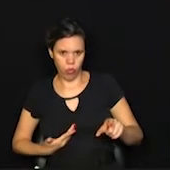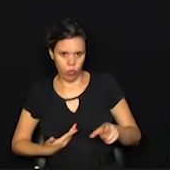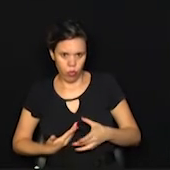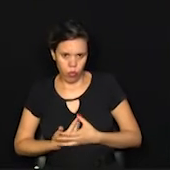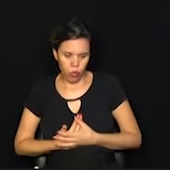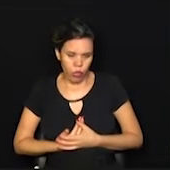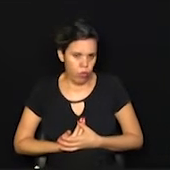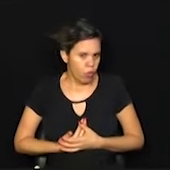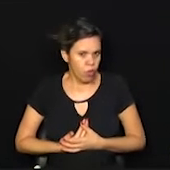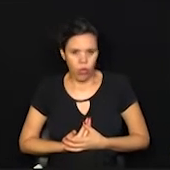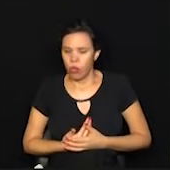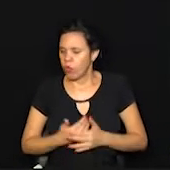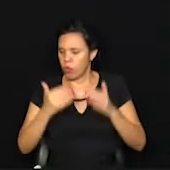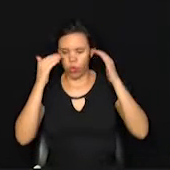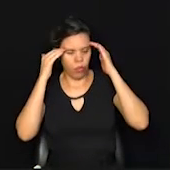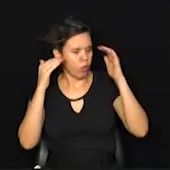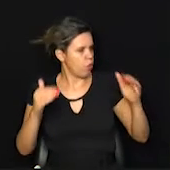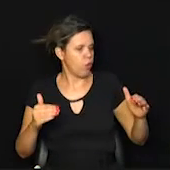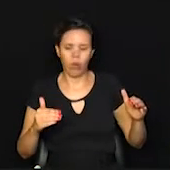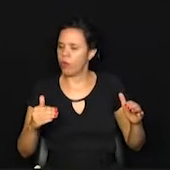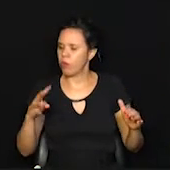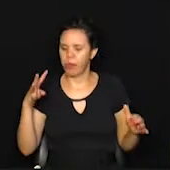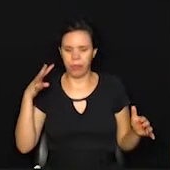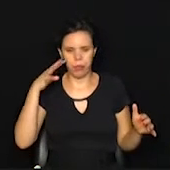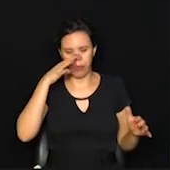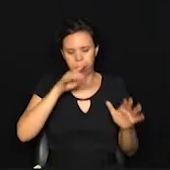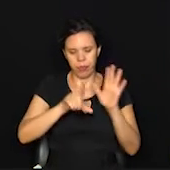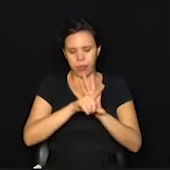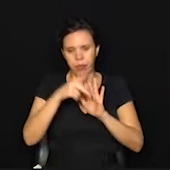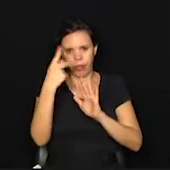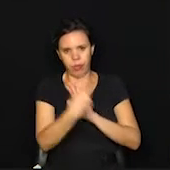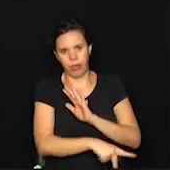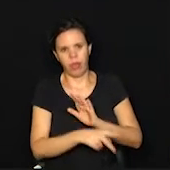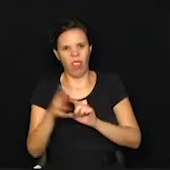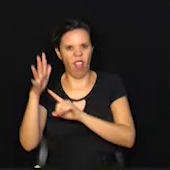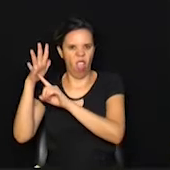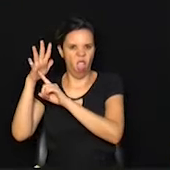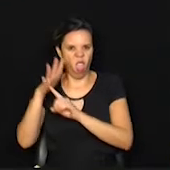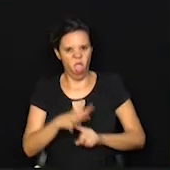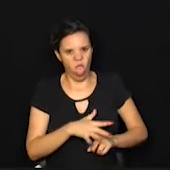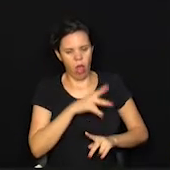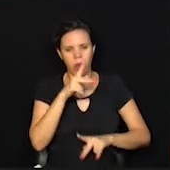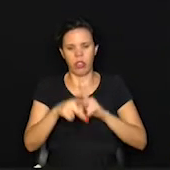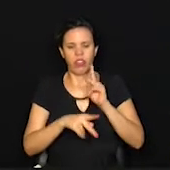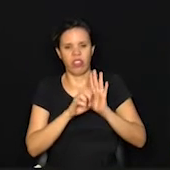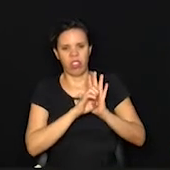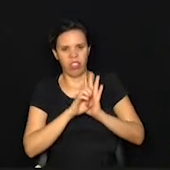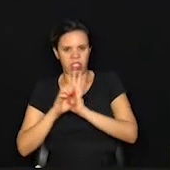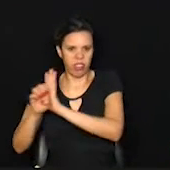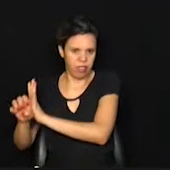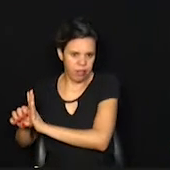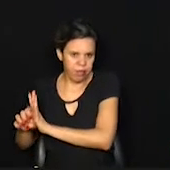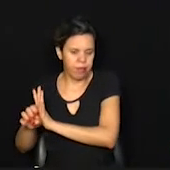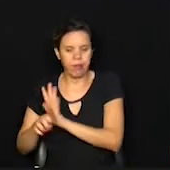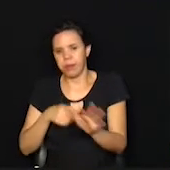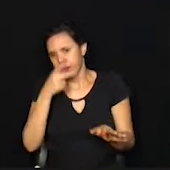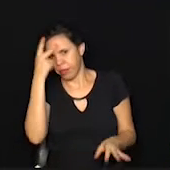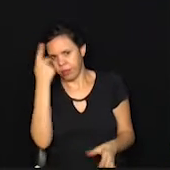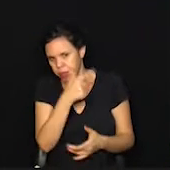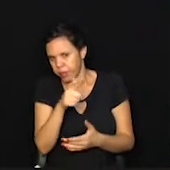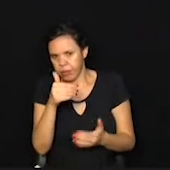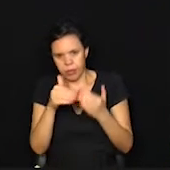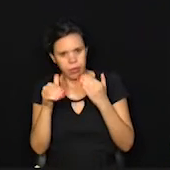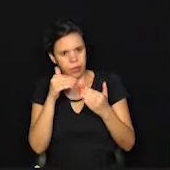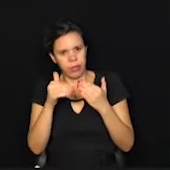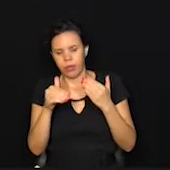não cumpriu nem mesmo a lei deles para reprimir a população para reprimir a esquerda para reprimir a quem não